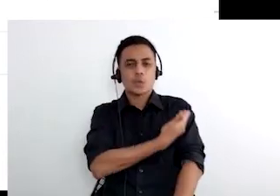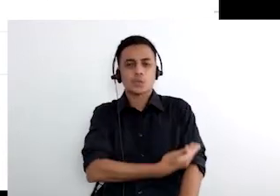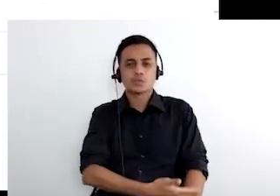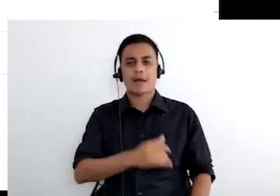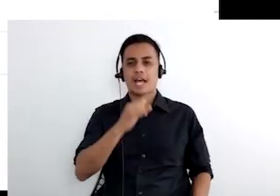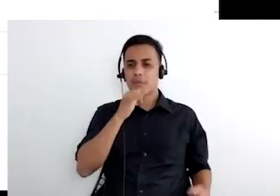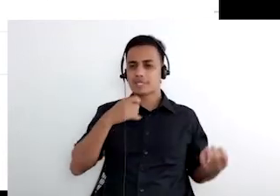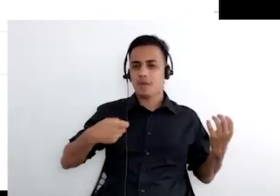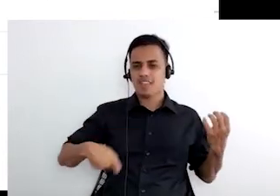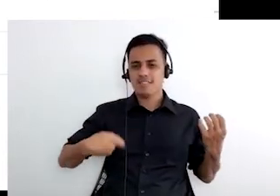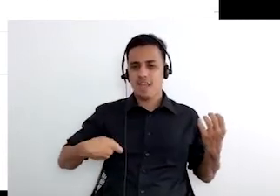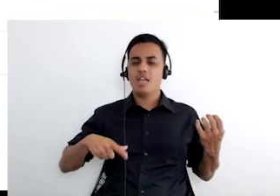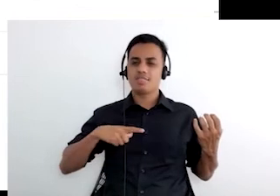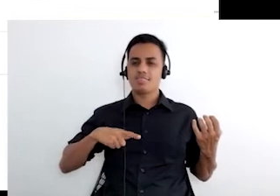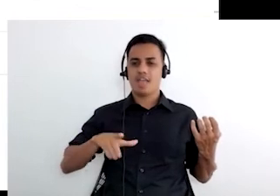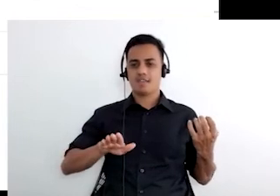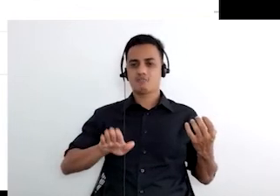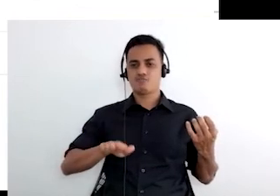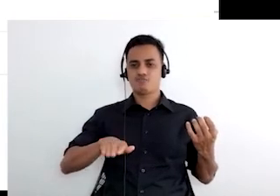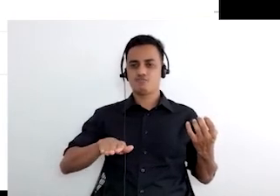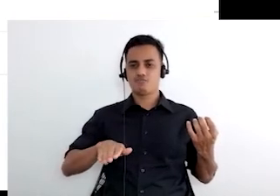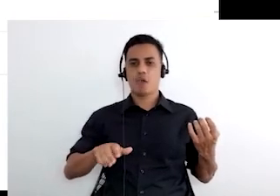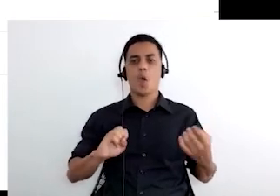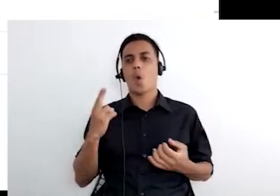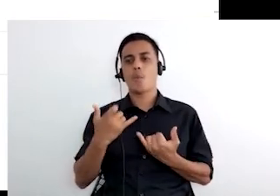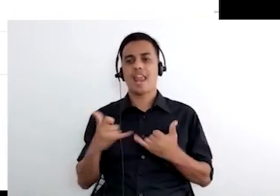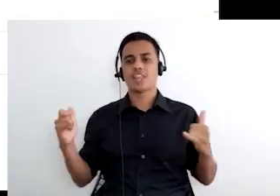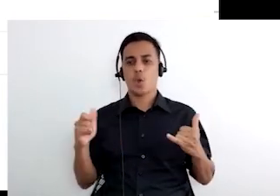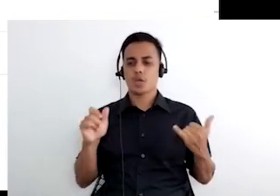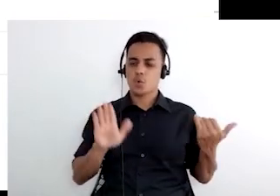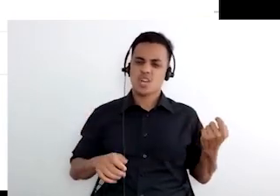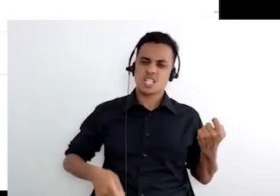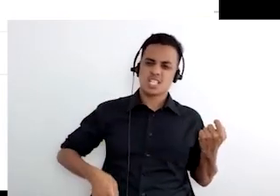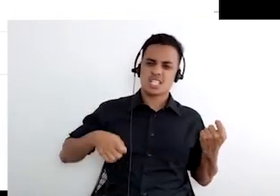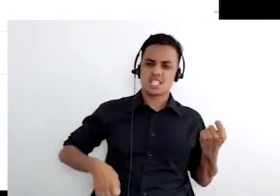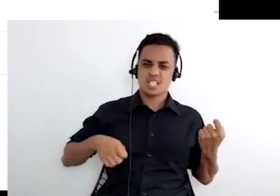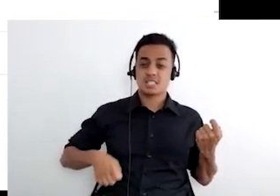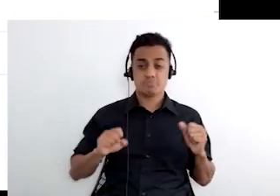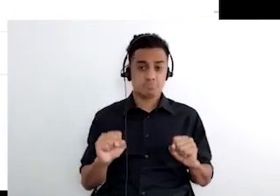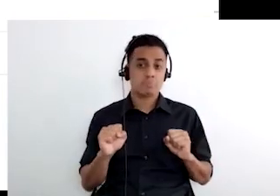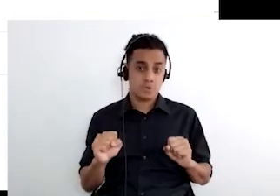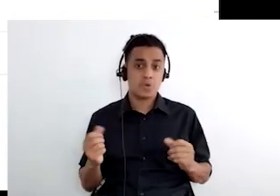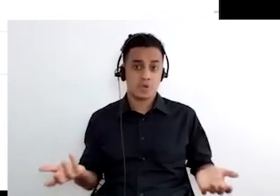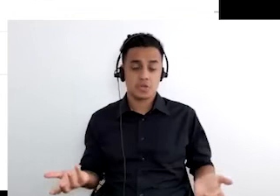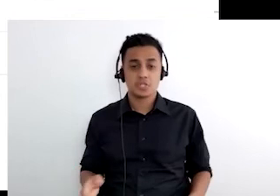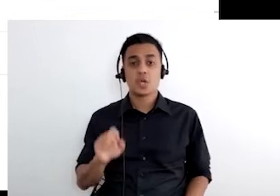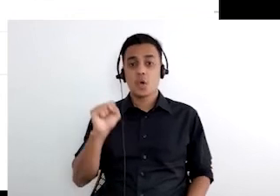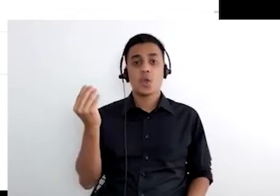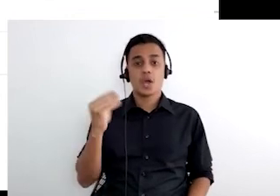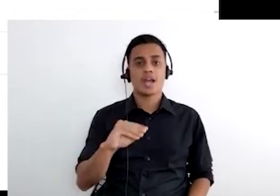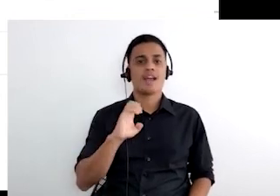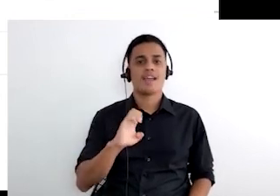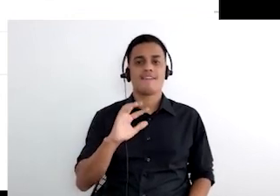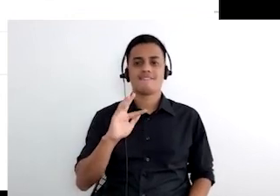pedal aí, ou algum dispositivo eletrônico colocando alguns efeitos. A gente pode dizer, with effects, com algum